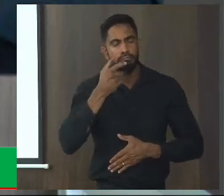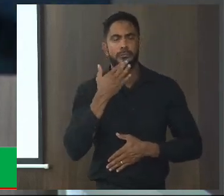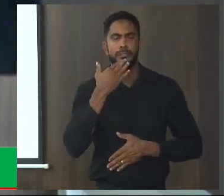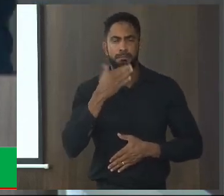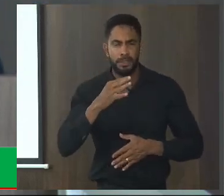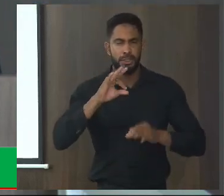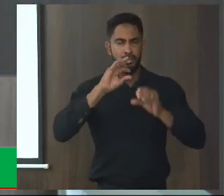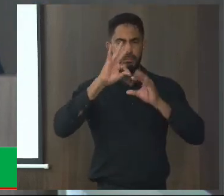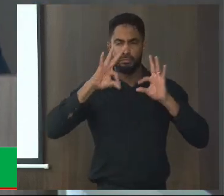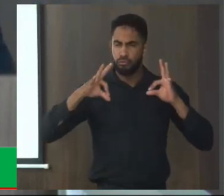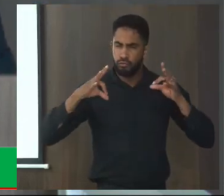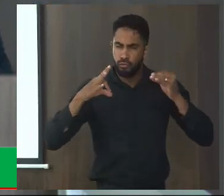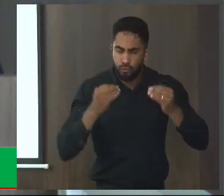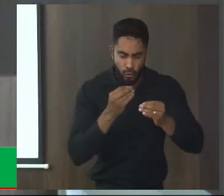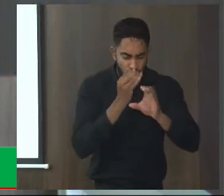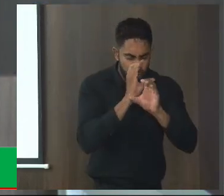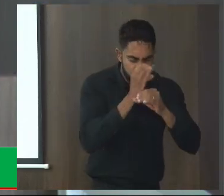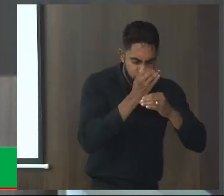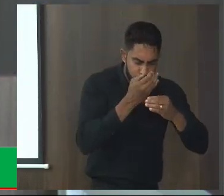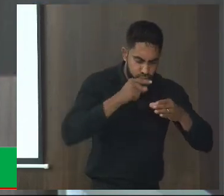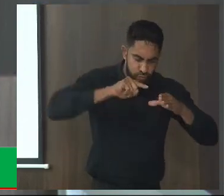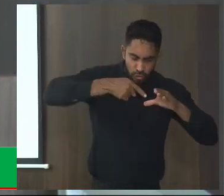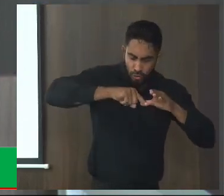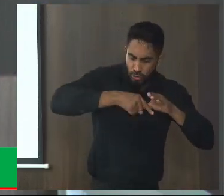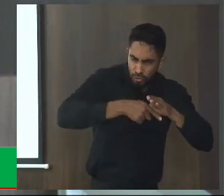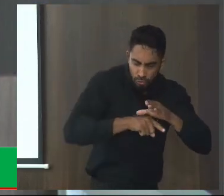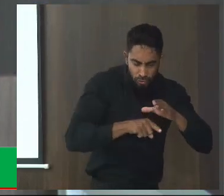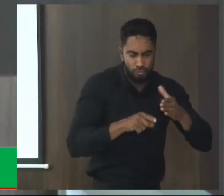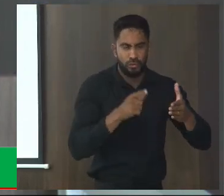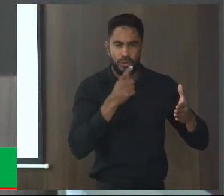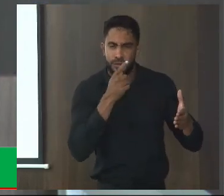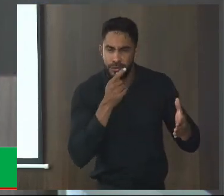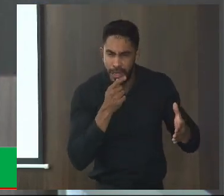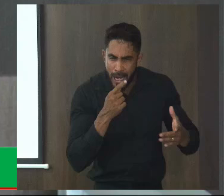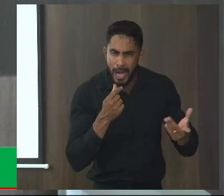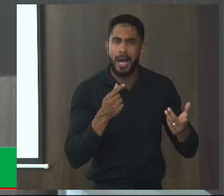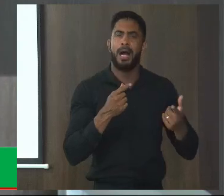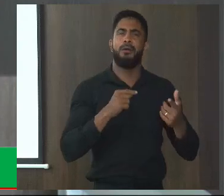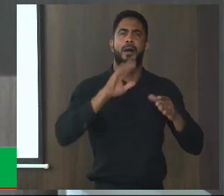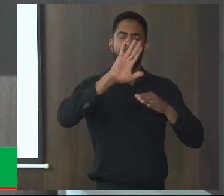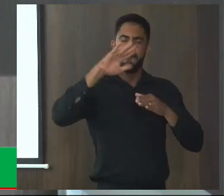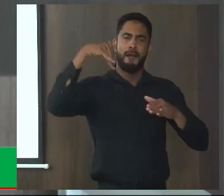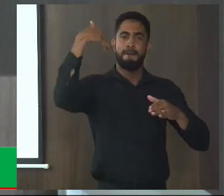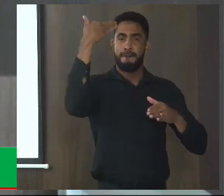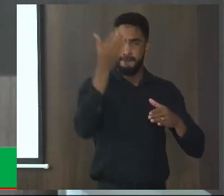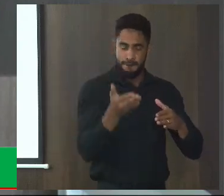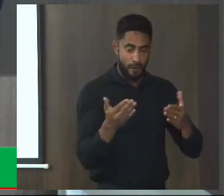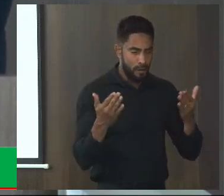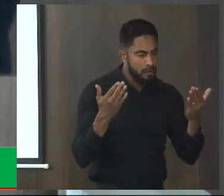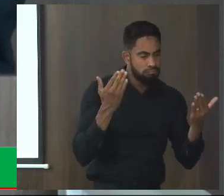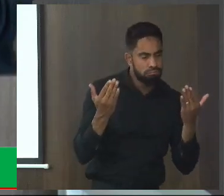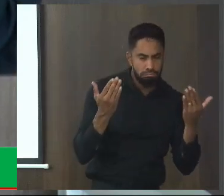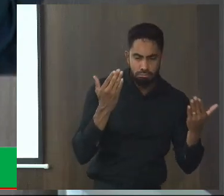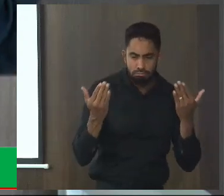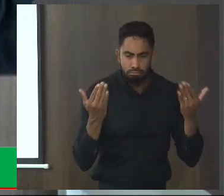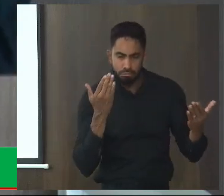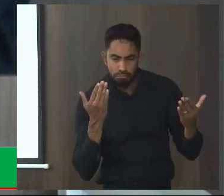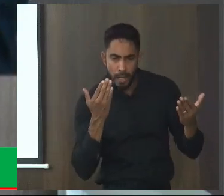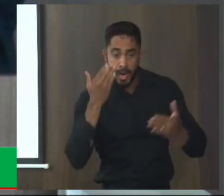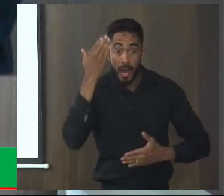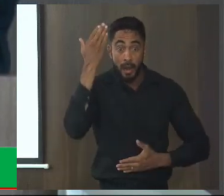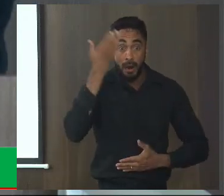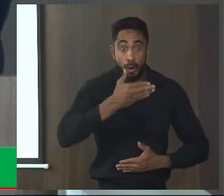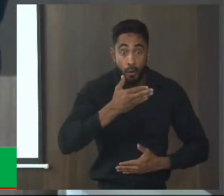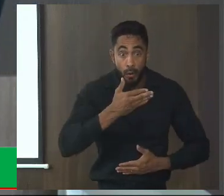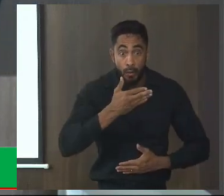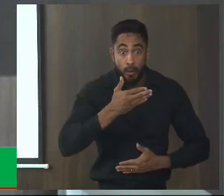os exames, inclusive pegamos exames até análise de água, até fora do deles, para comprovar e